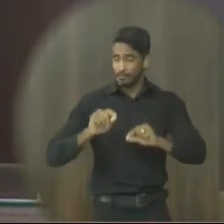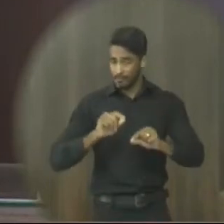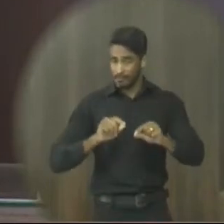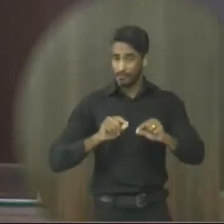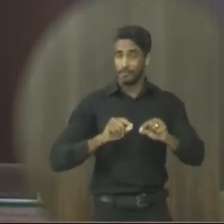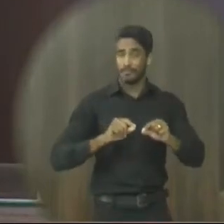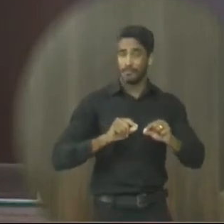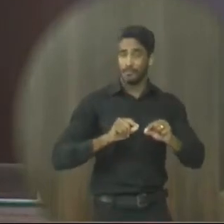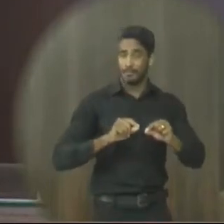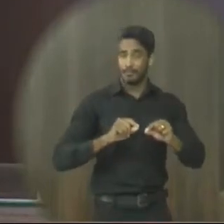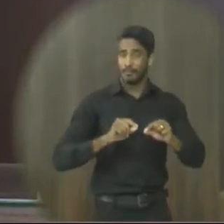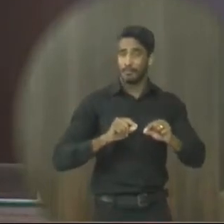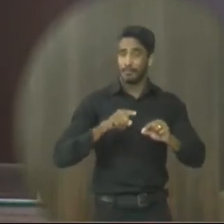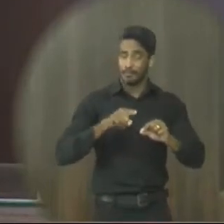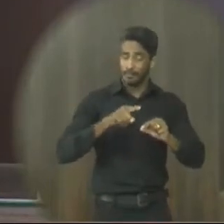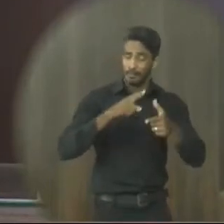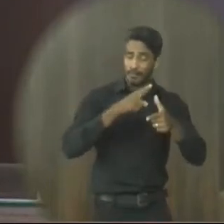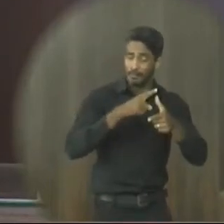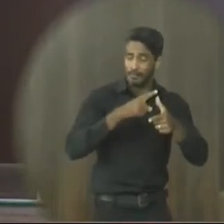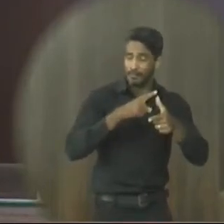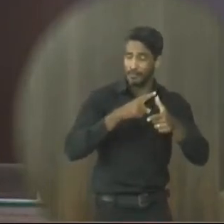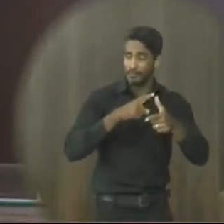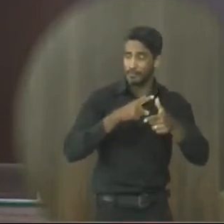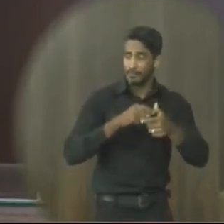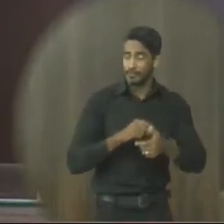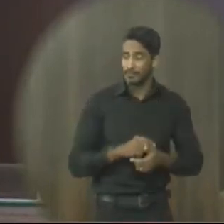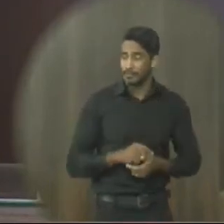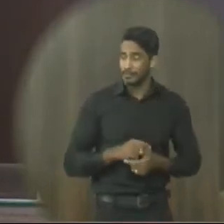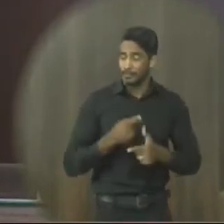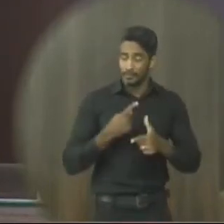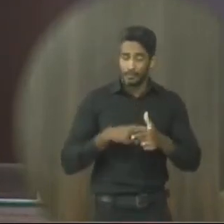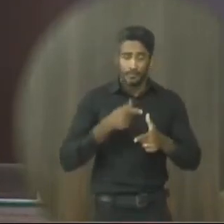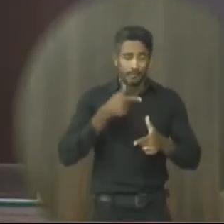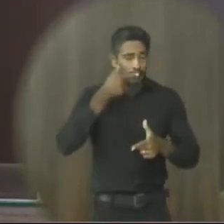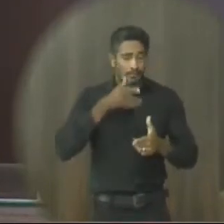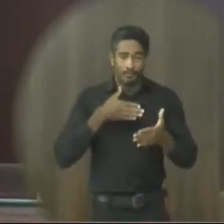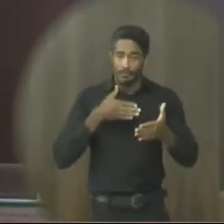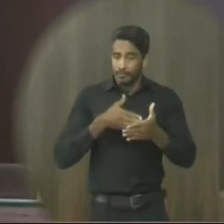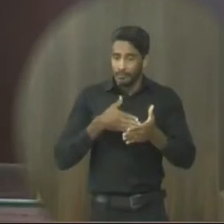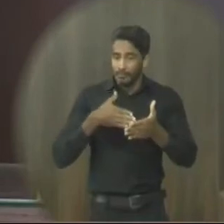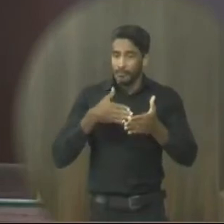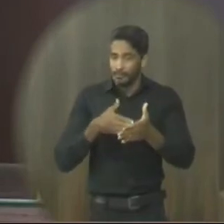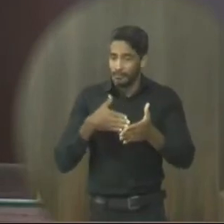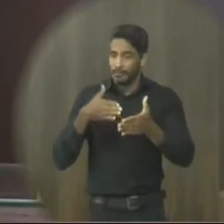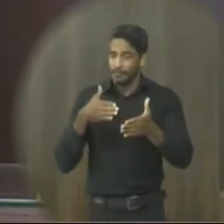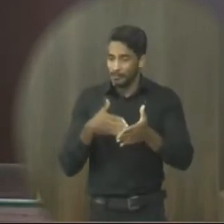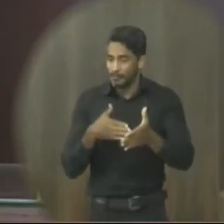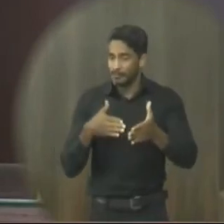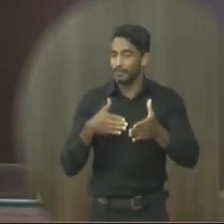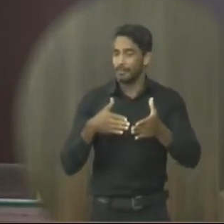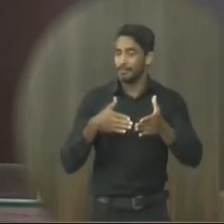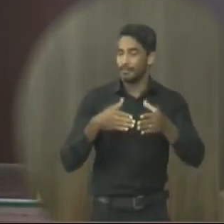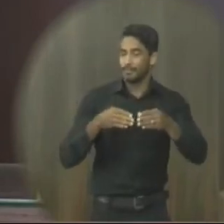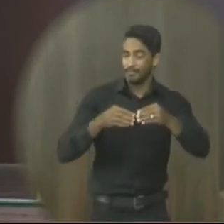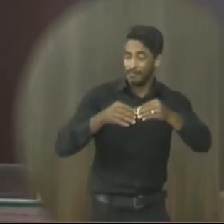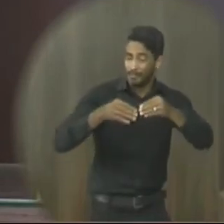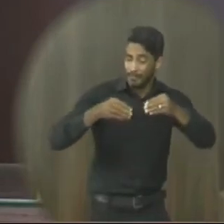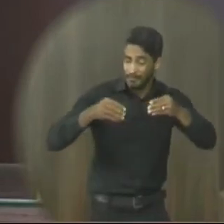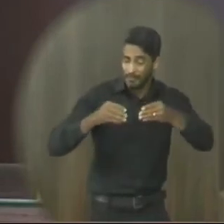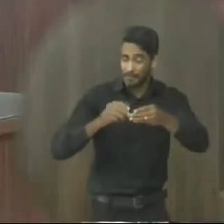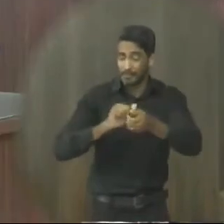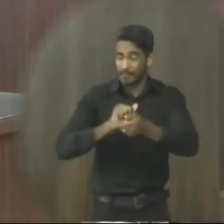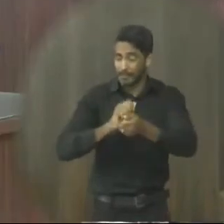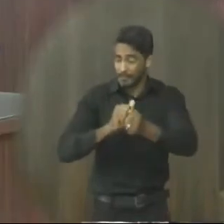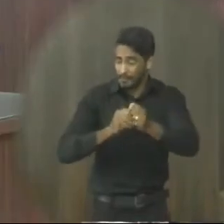estão assim, precárias, simplesmente intransitáveis, com muito barro em dias de chuva